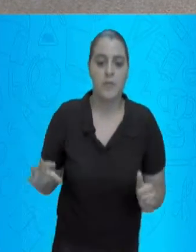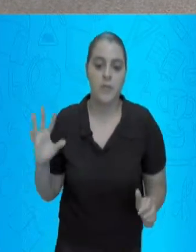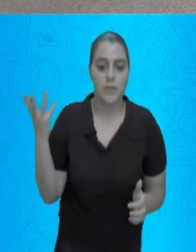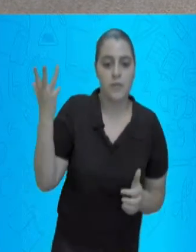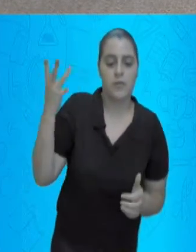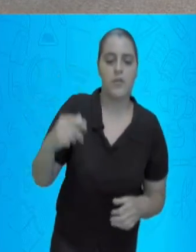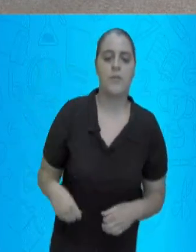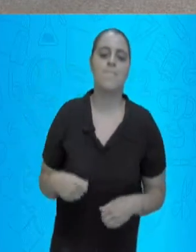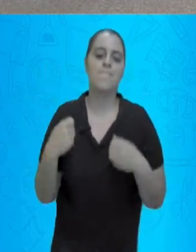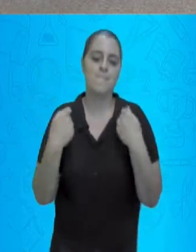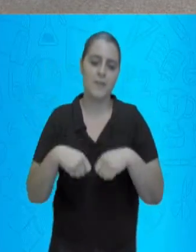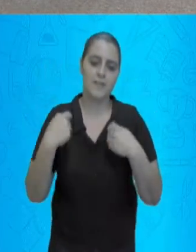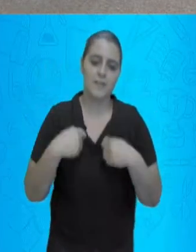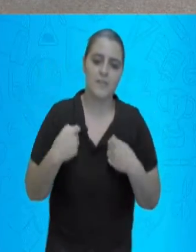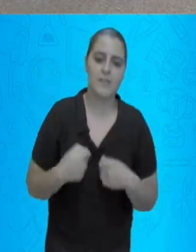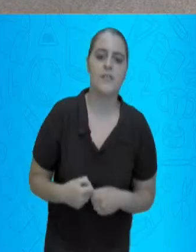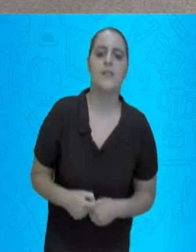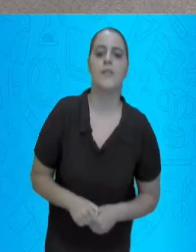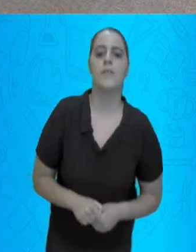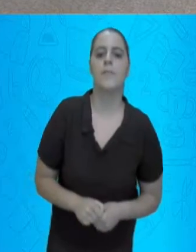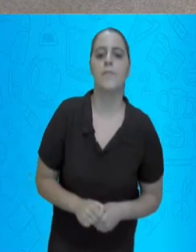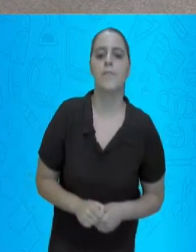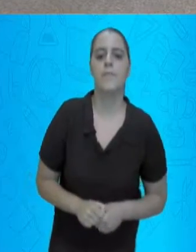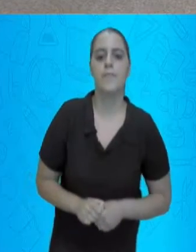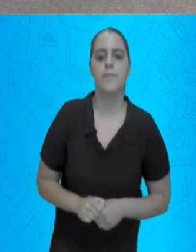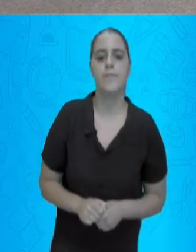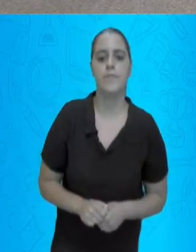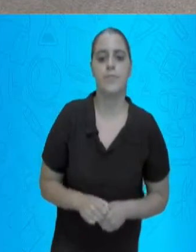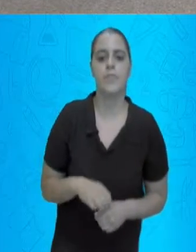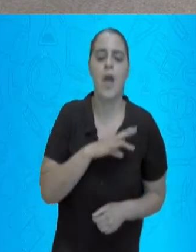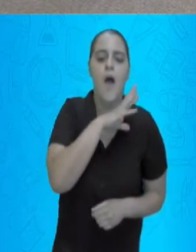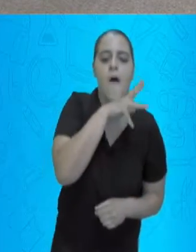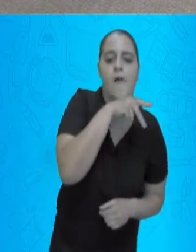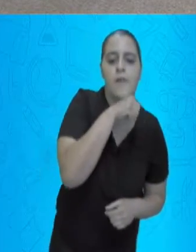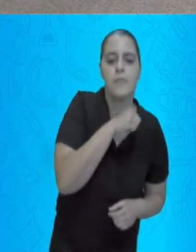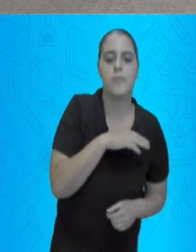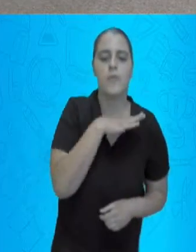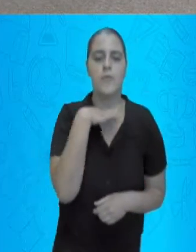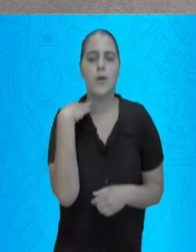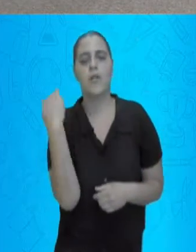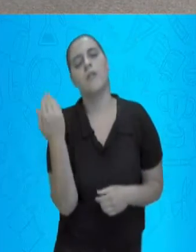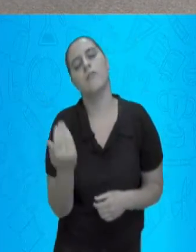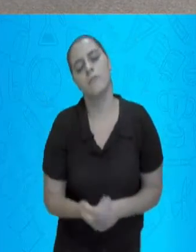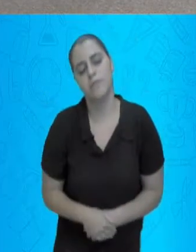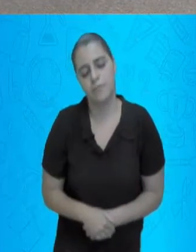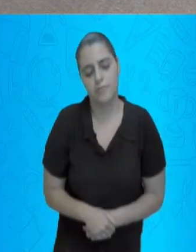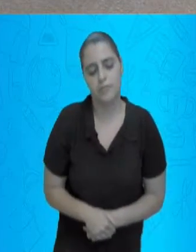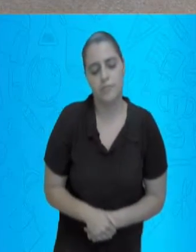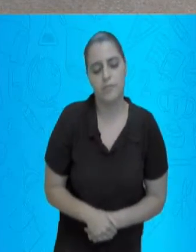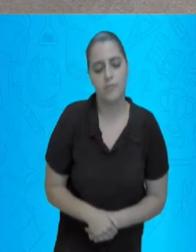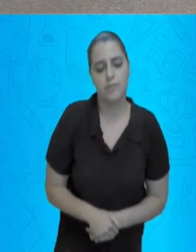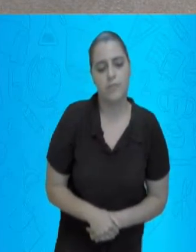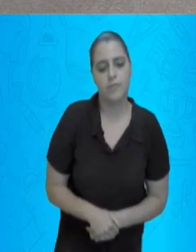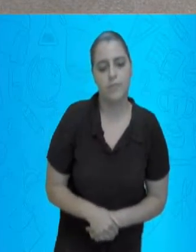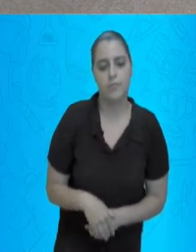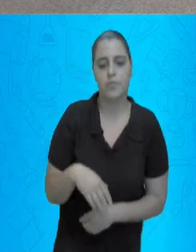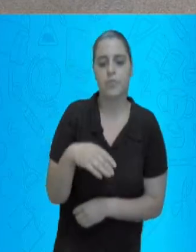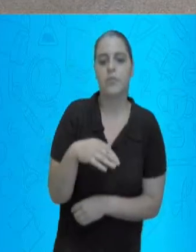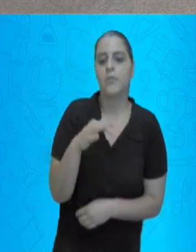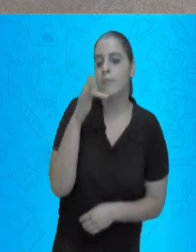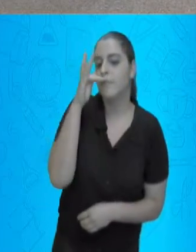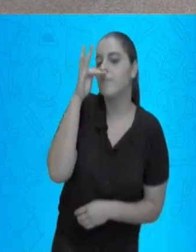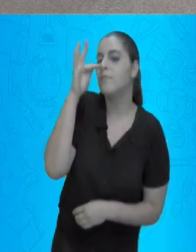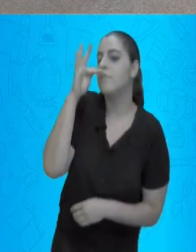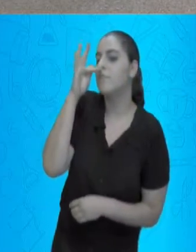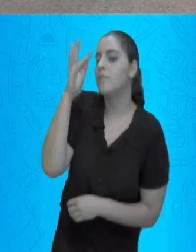é necessário que o animal morreu, uma planta, até mesmo